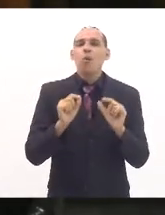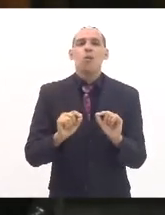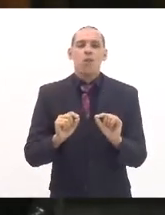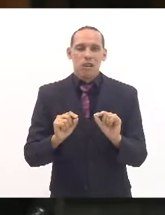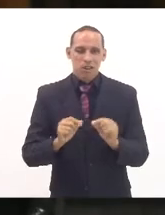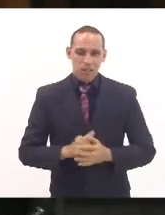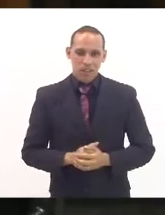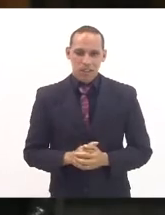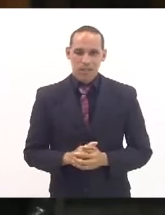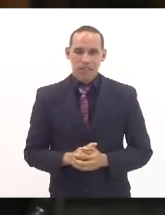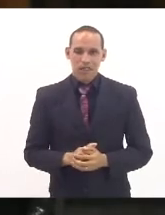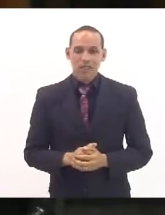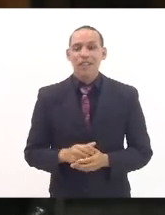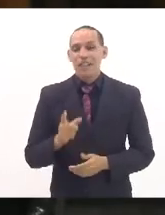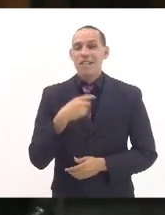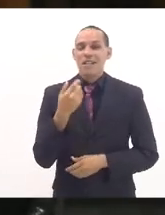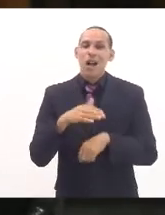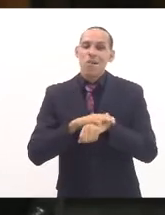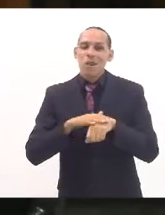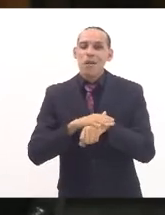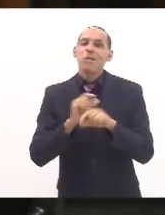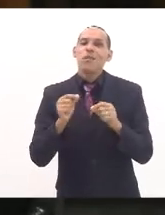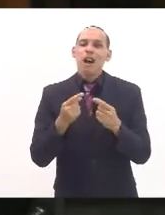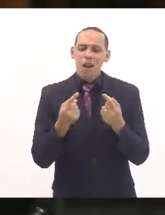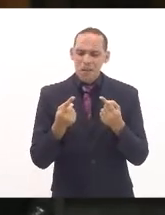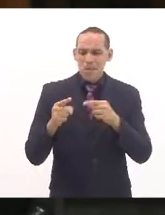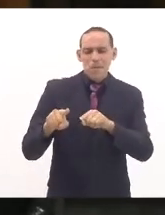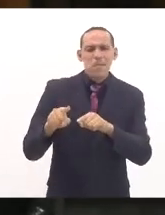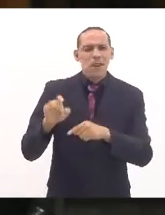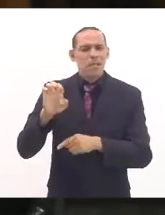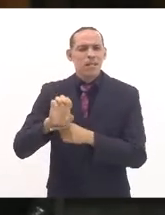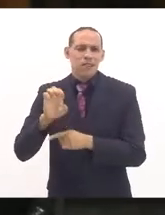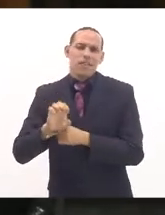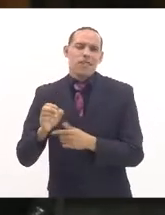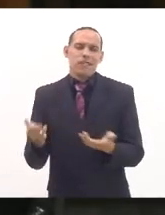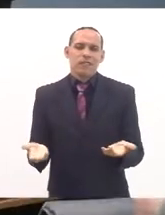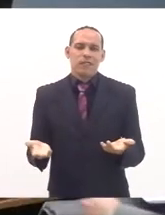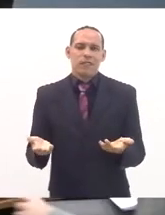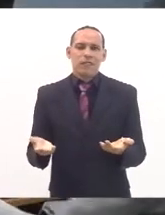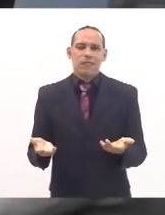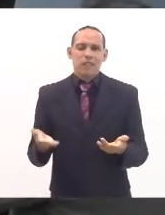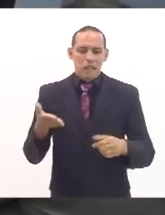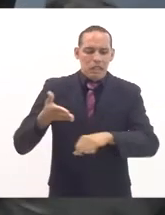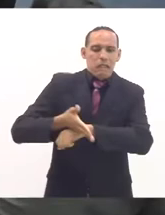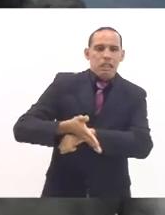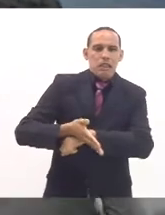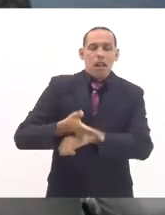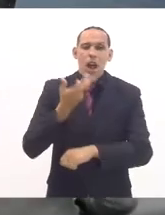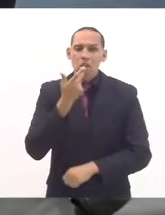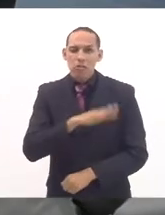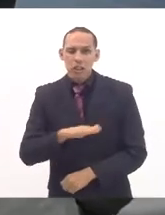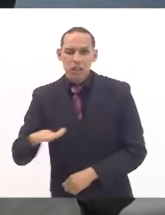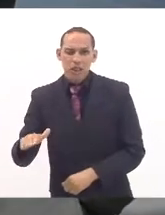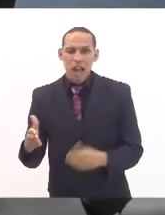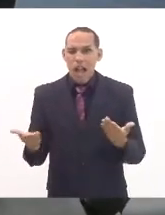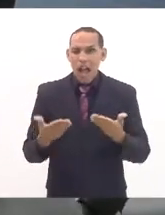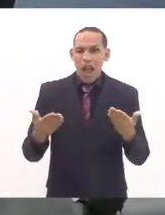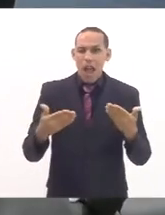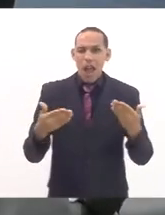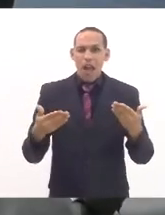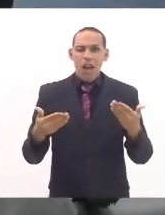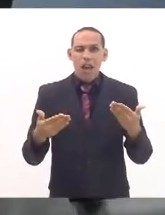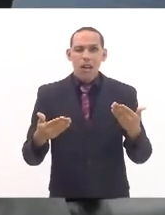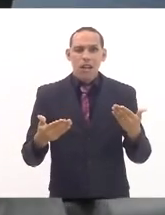Nós estávamos falando sobre isso. É, estávamos falando sobre essa interferência estatal, né? Ou seja, as crianças estão sendo expostas a coisa